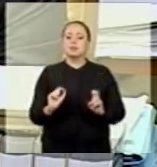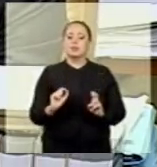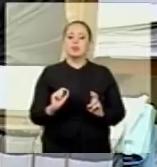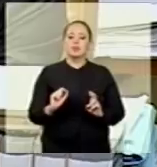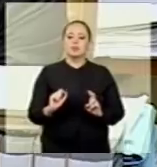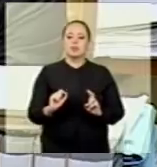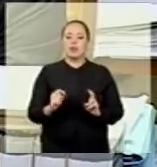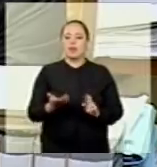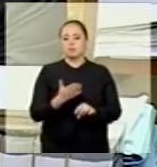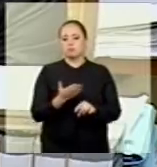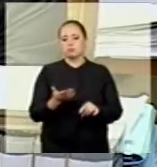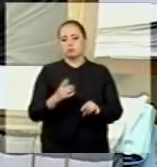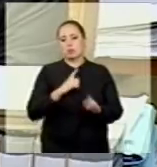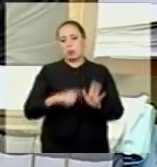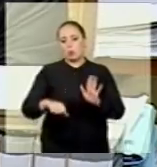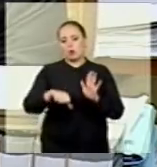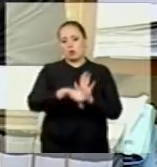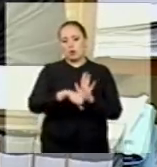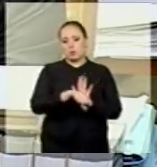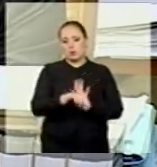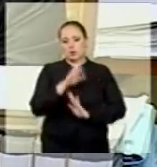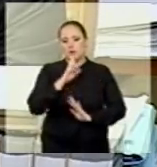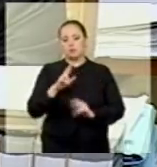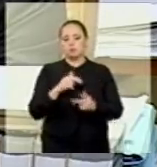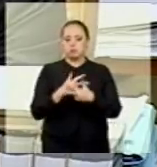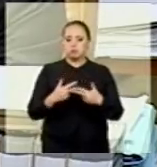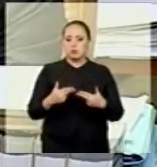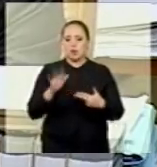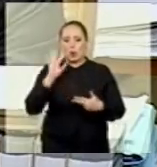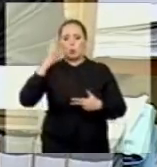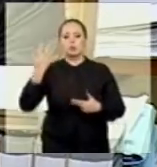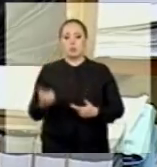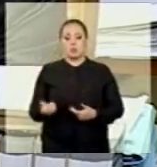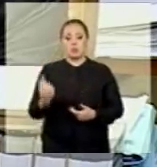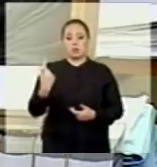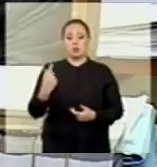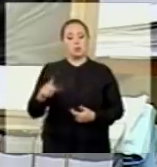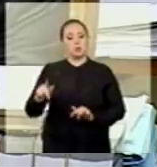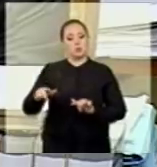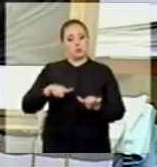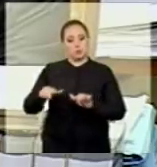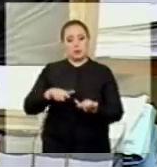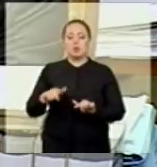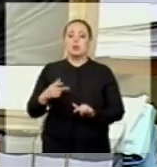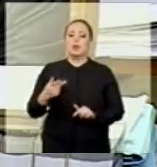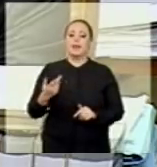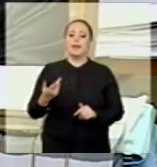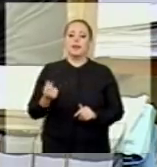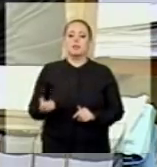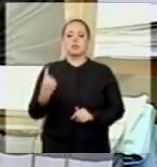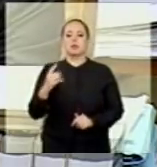crimes resultantes de fatos estranhos ao exercício de certas